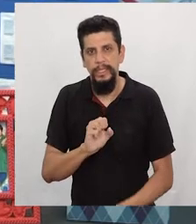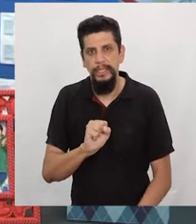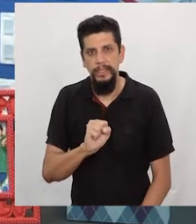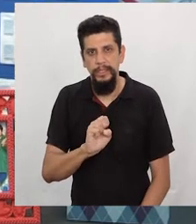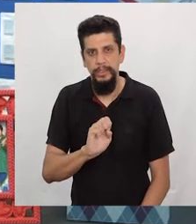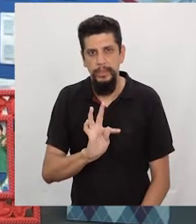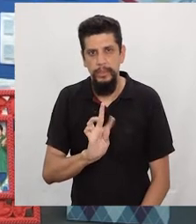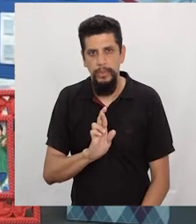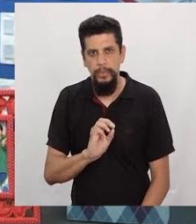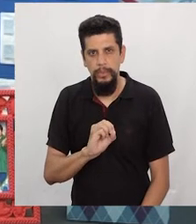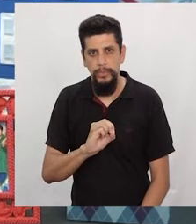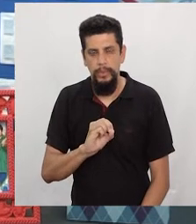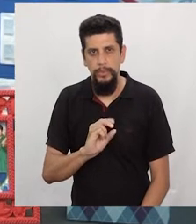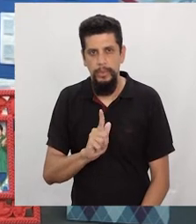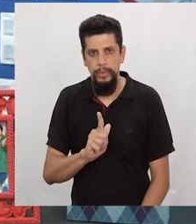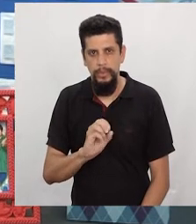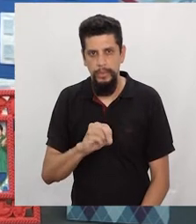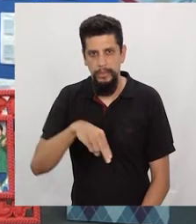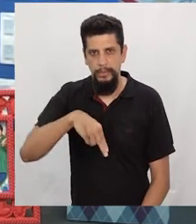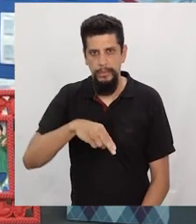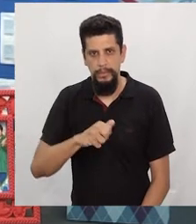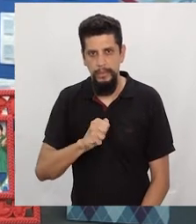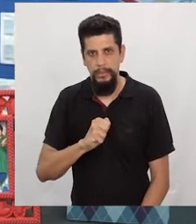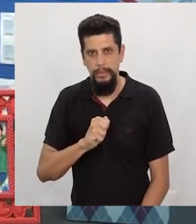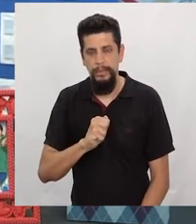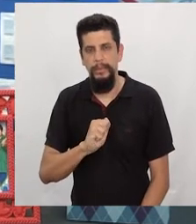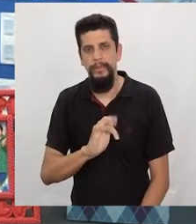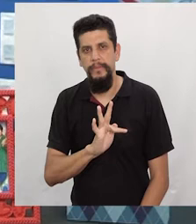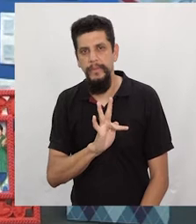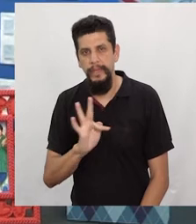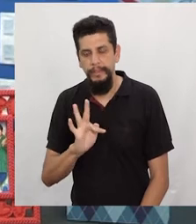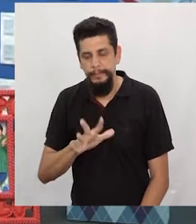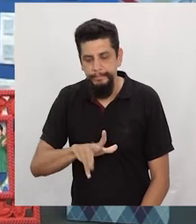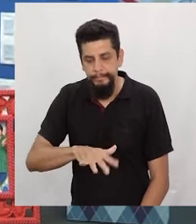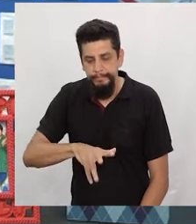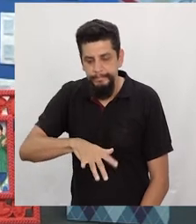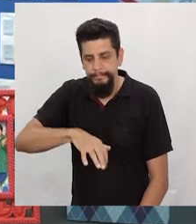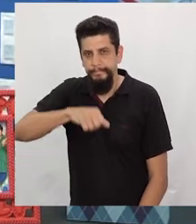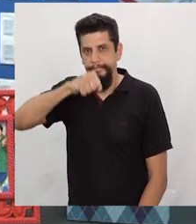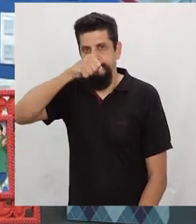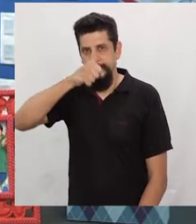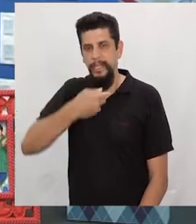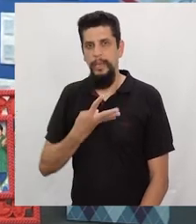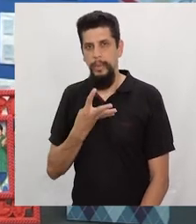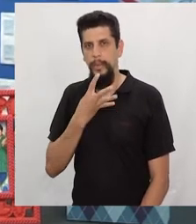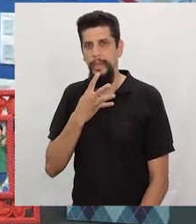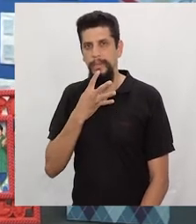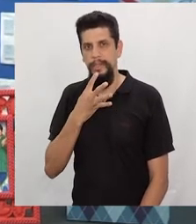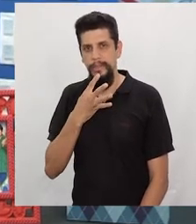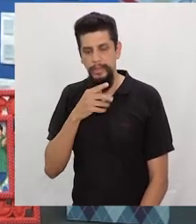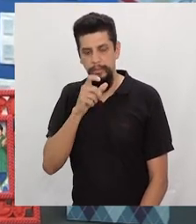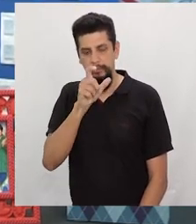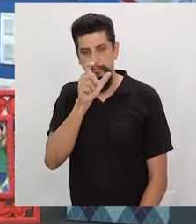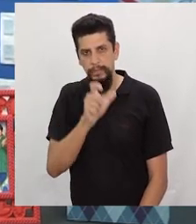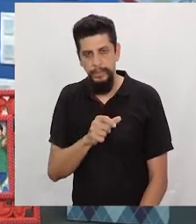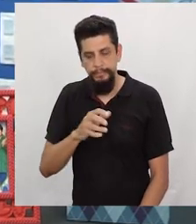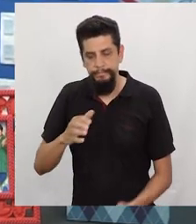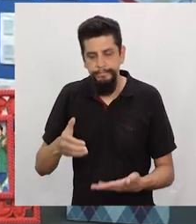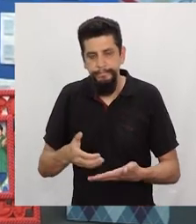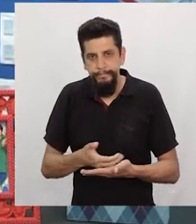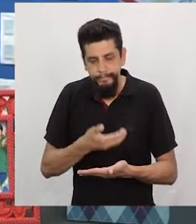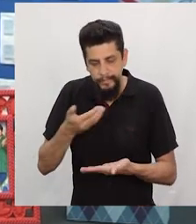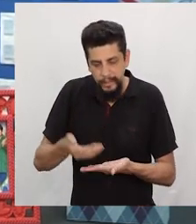Estrogonofe. Olha, nós conseguimos captar o cheiro e eu conhecia muito bem um